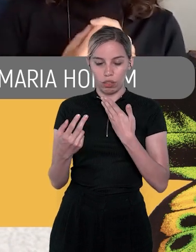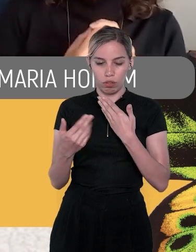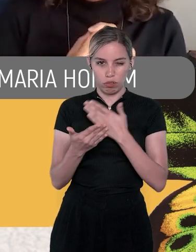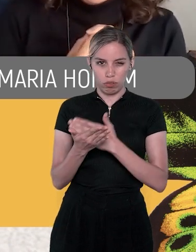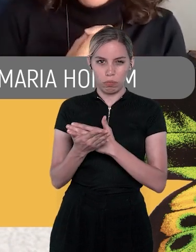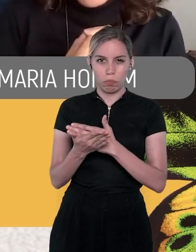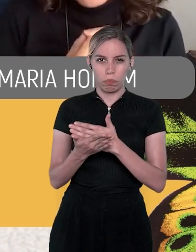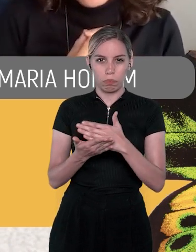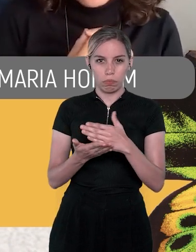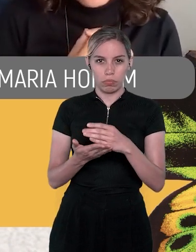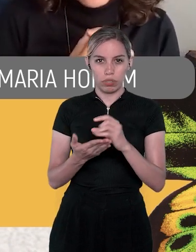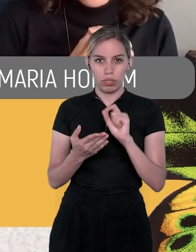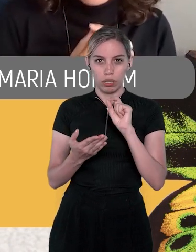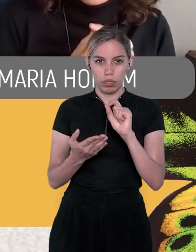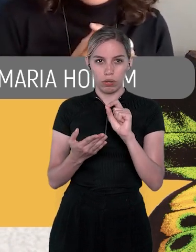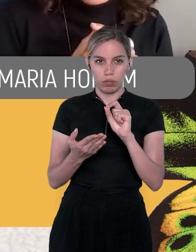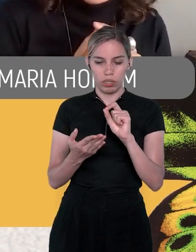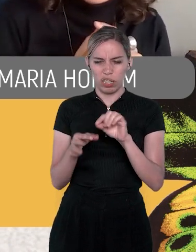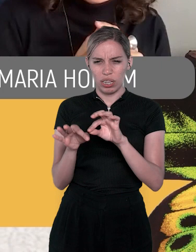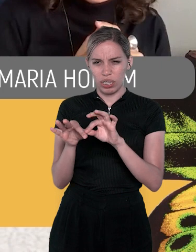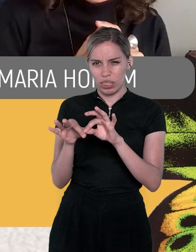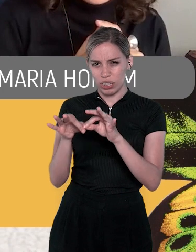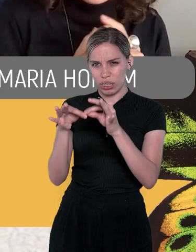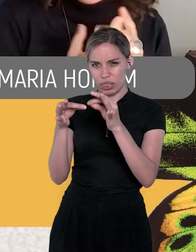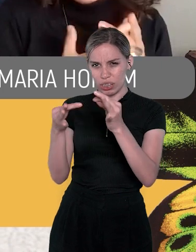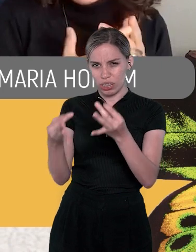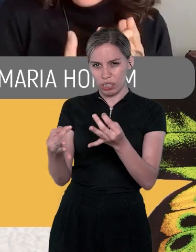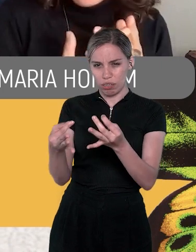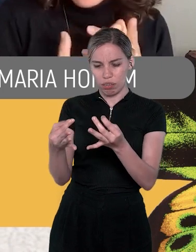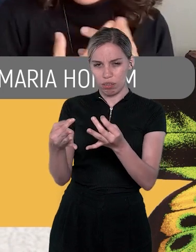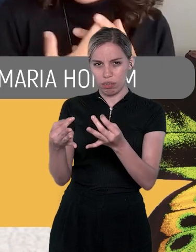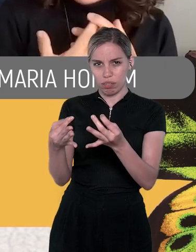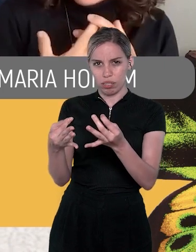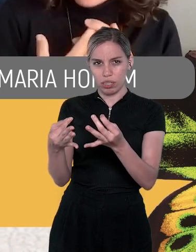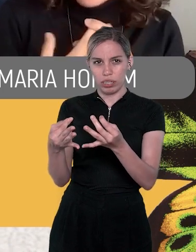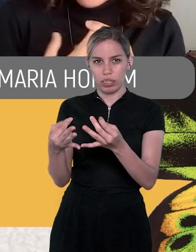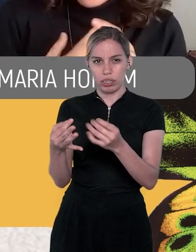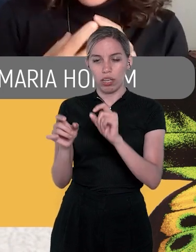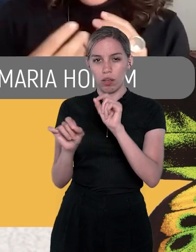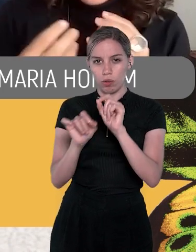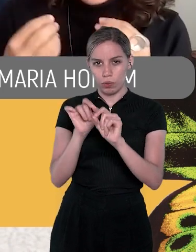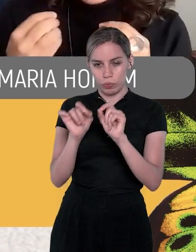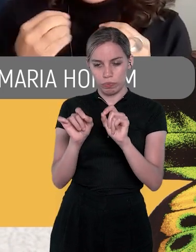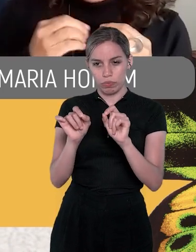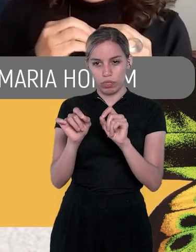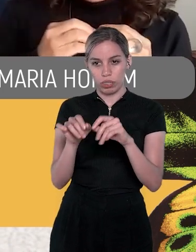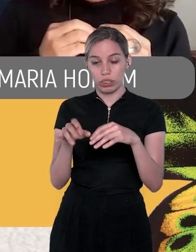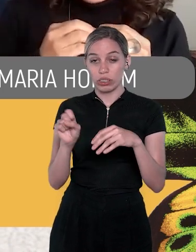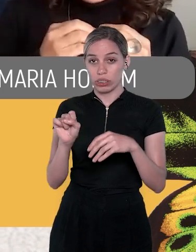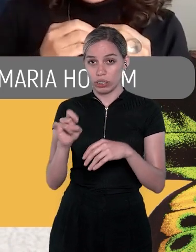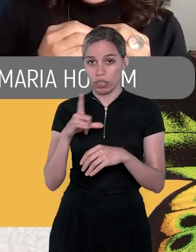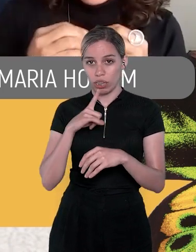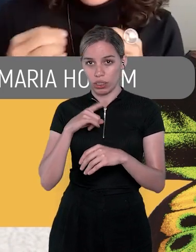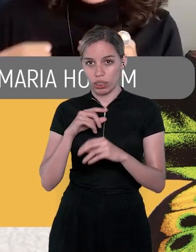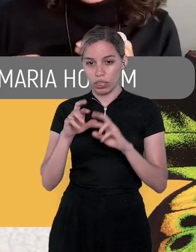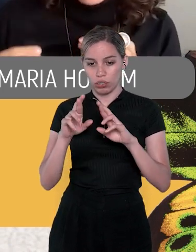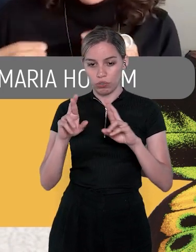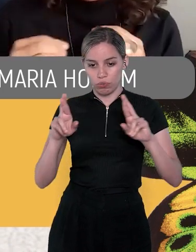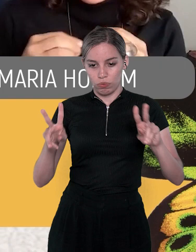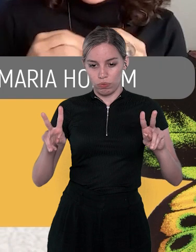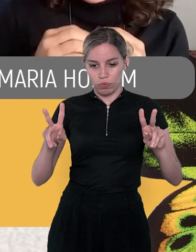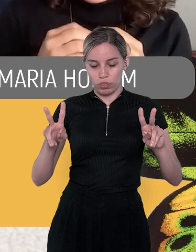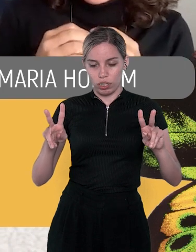eu vou começar da mais, assim, simples e resolvível, é que quando a